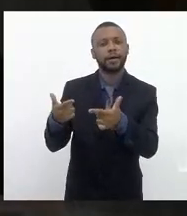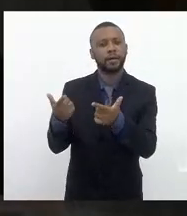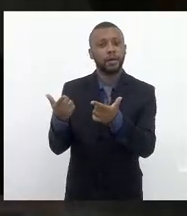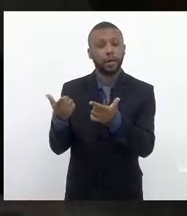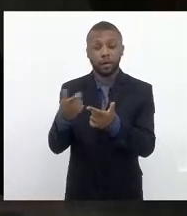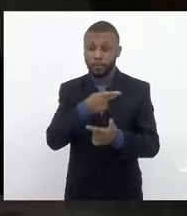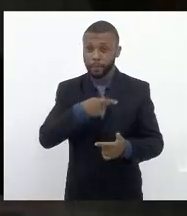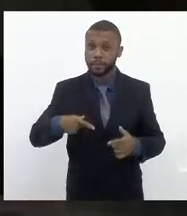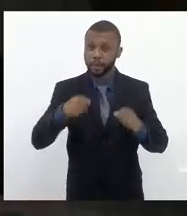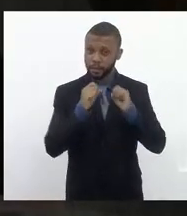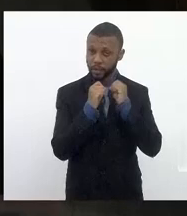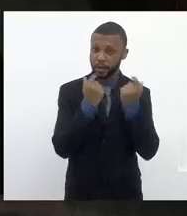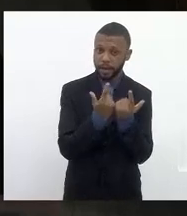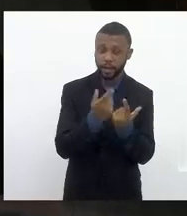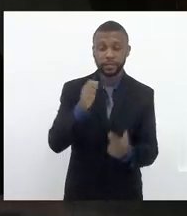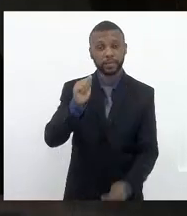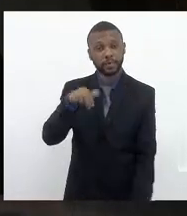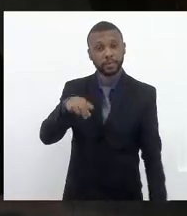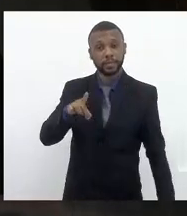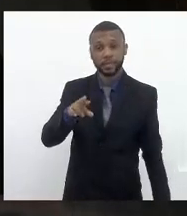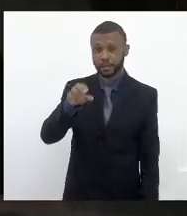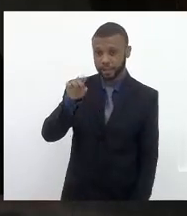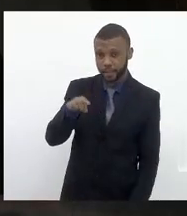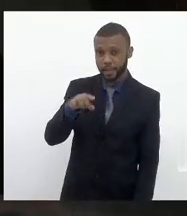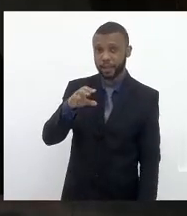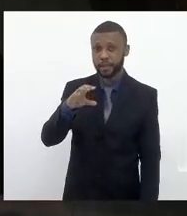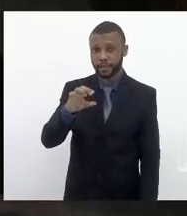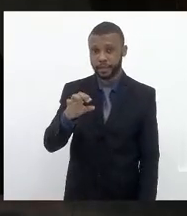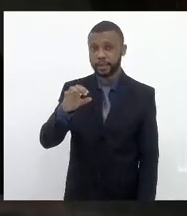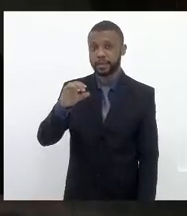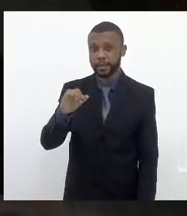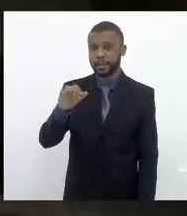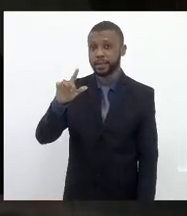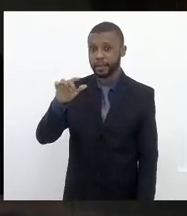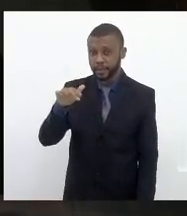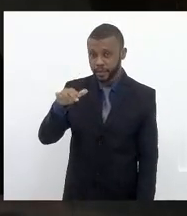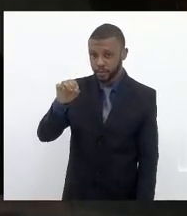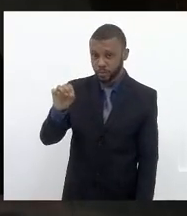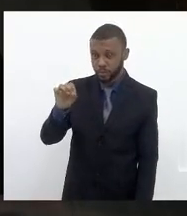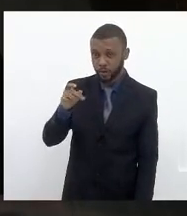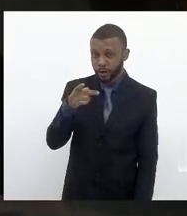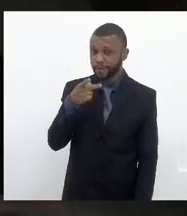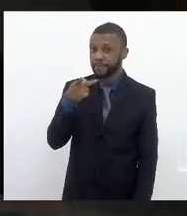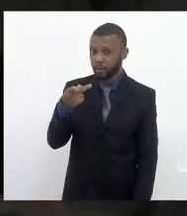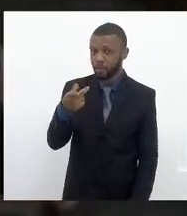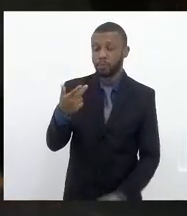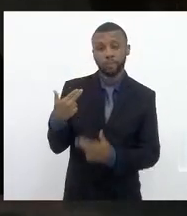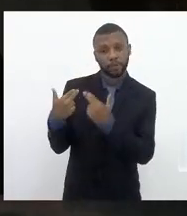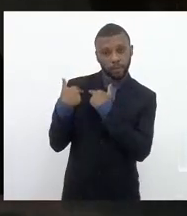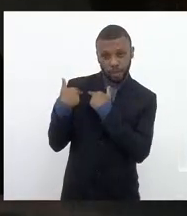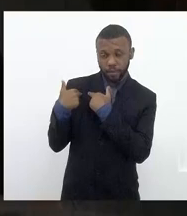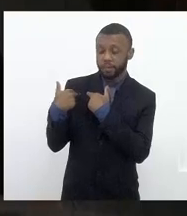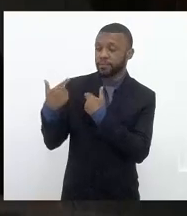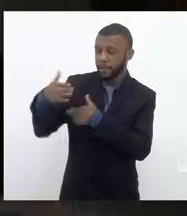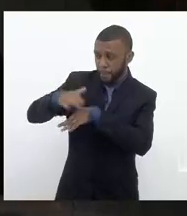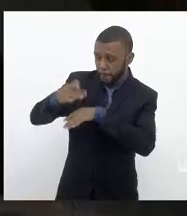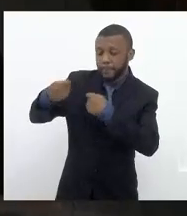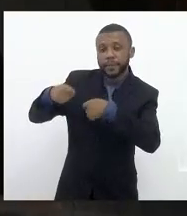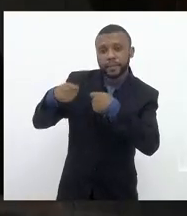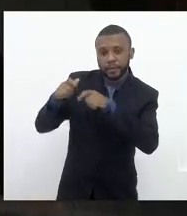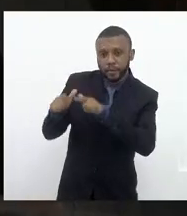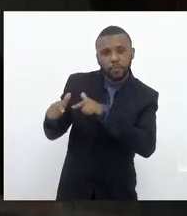presente não tem esse Leno com muita responsabilidade de ser preciso que se faça e o governador Cláudio Castro com